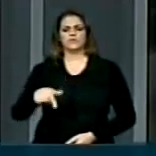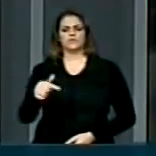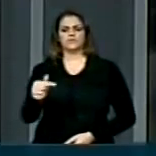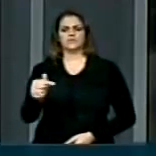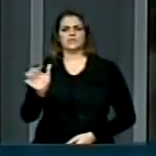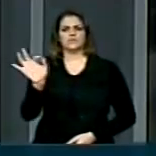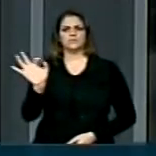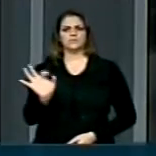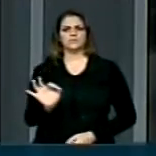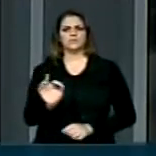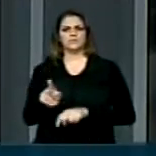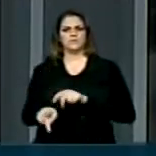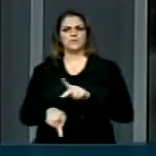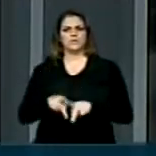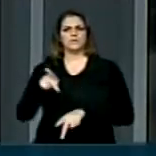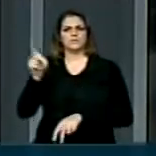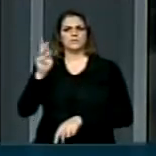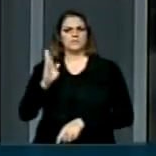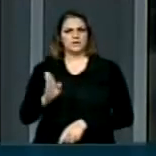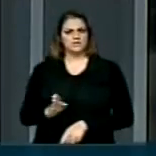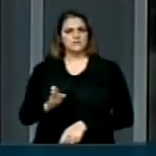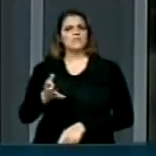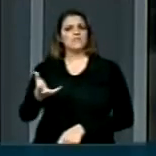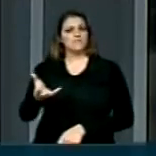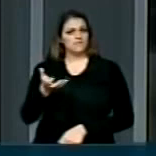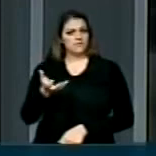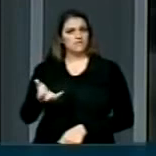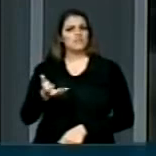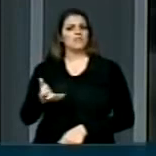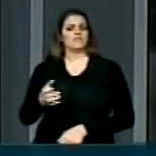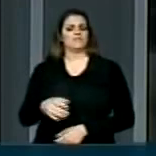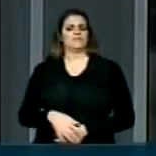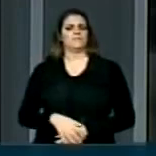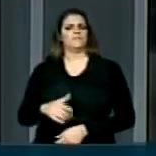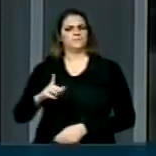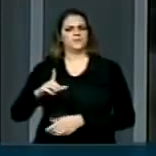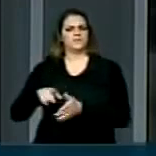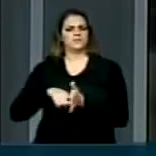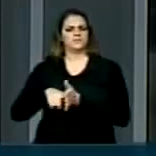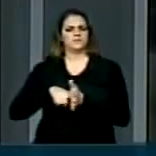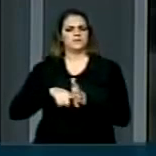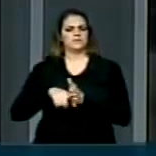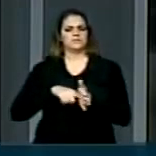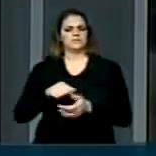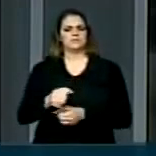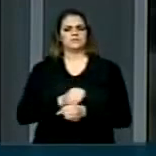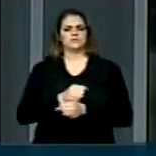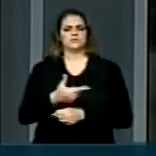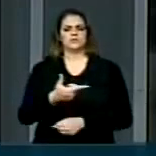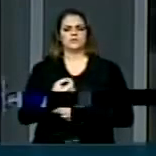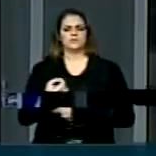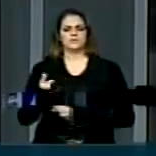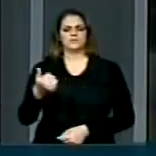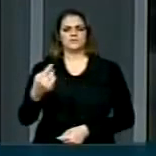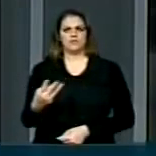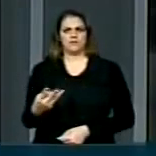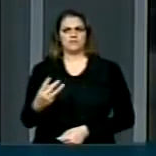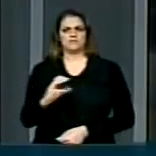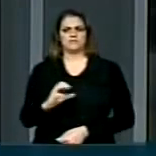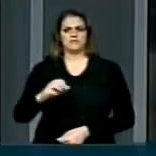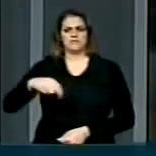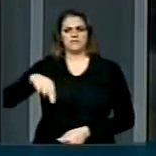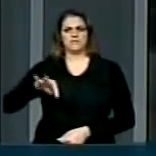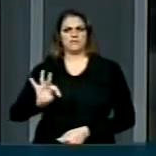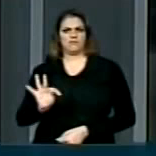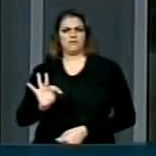92,7% dos brasileiros, segundo a pesquisa de 2003 da CNT. definitivamente